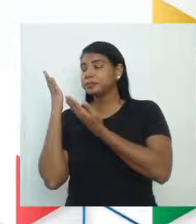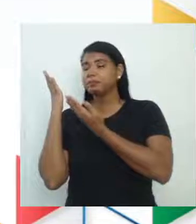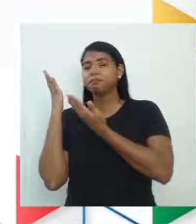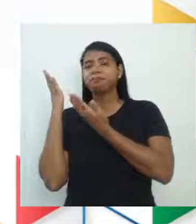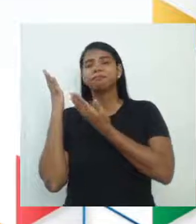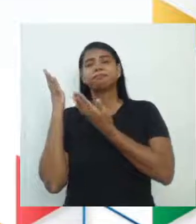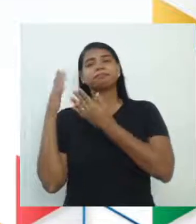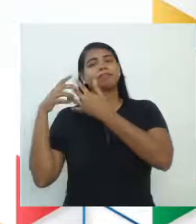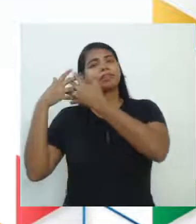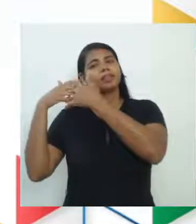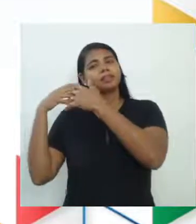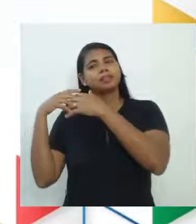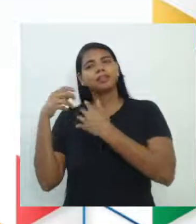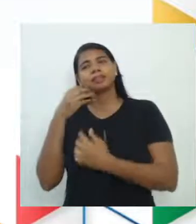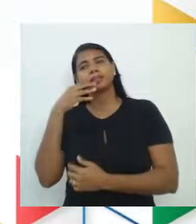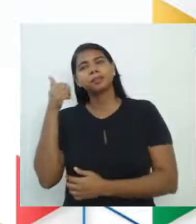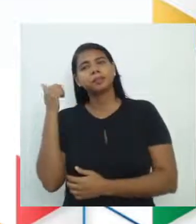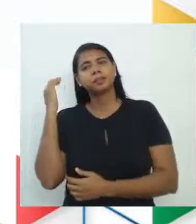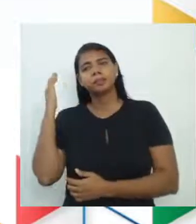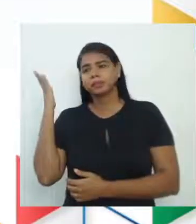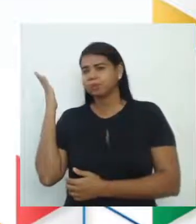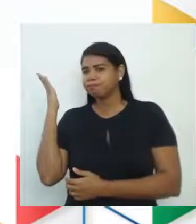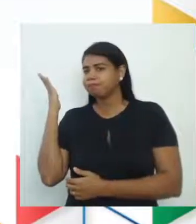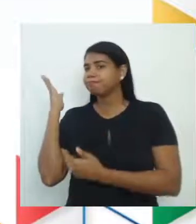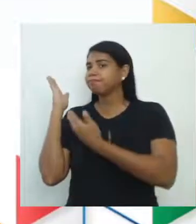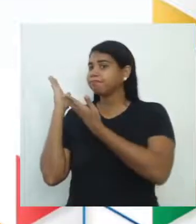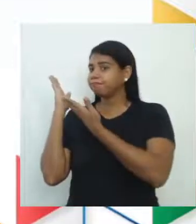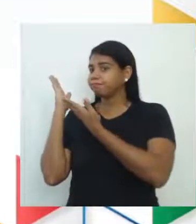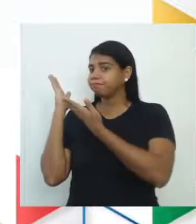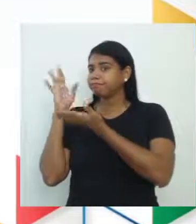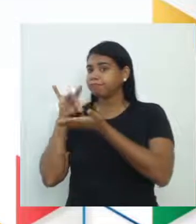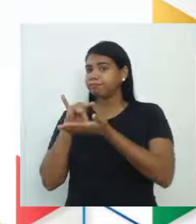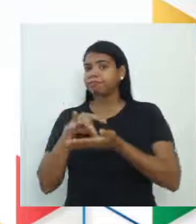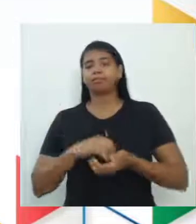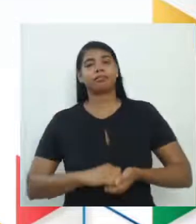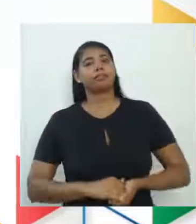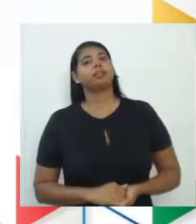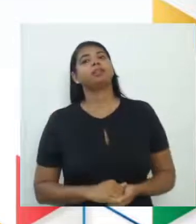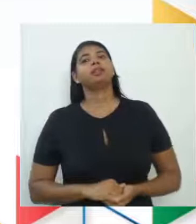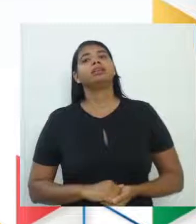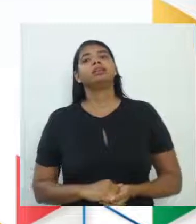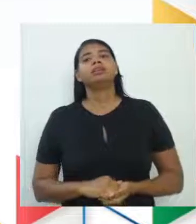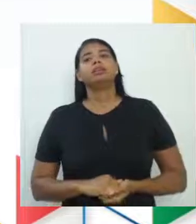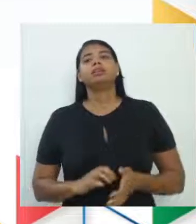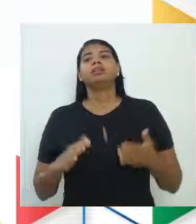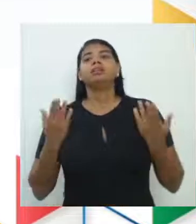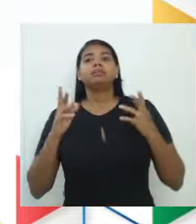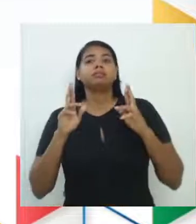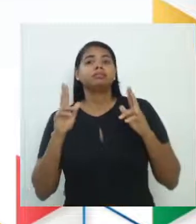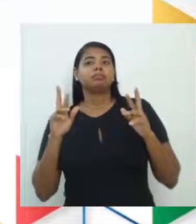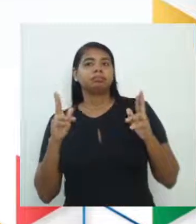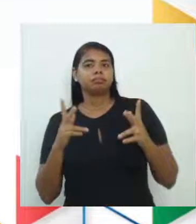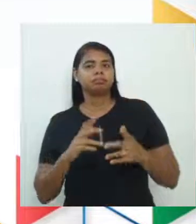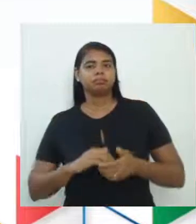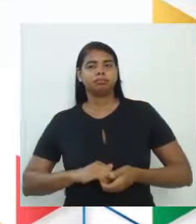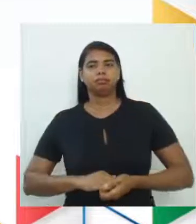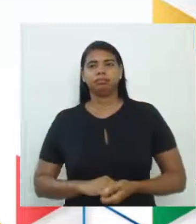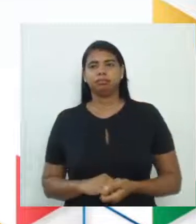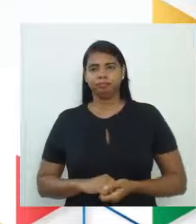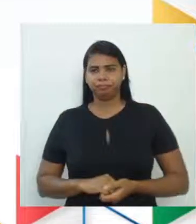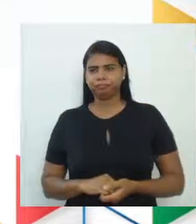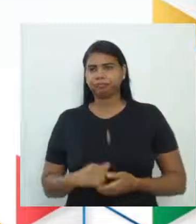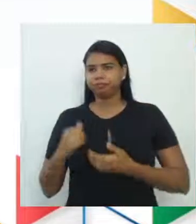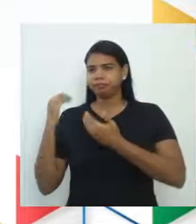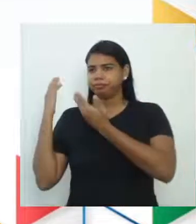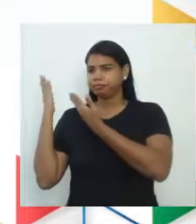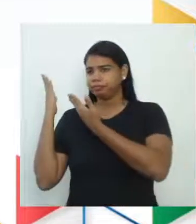entre igualdade e equidade, para a gente poder ver esse conceito. Olha só. Qual é a diferença entre equidade e